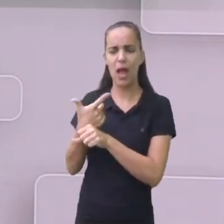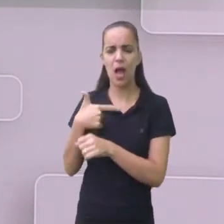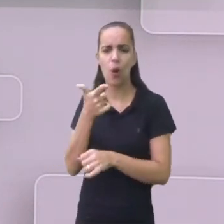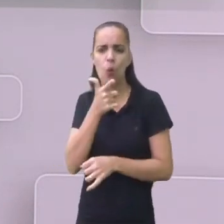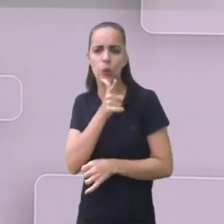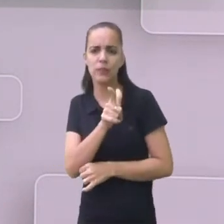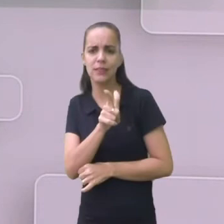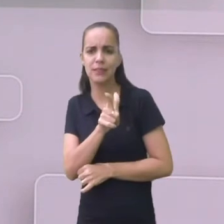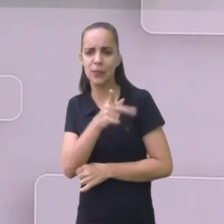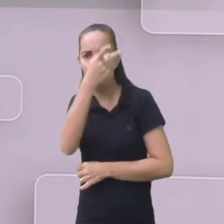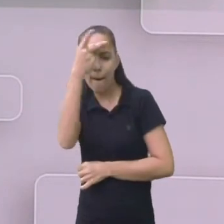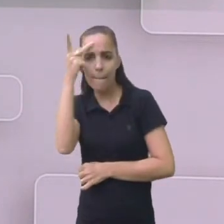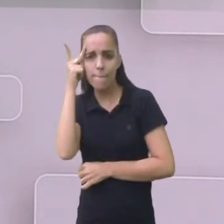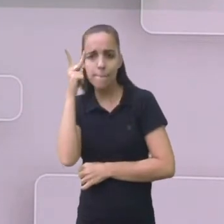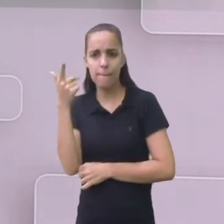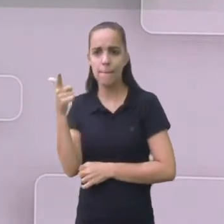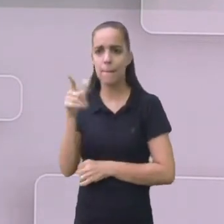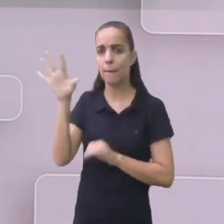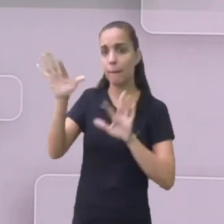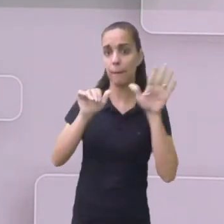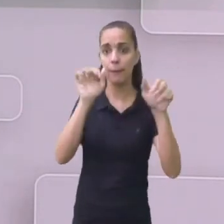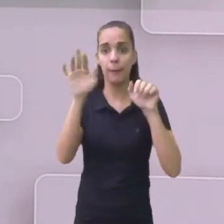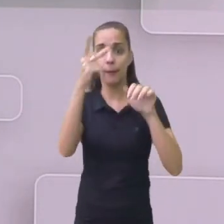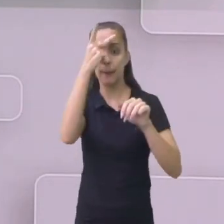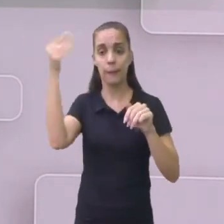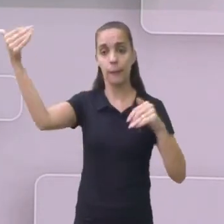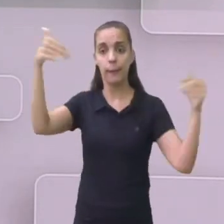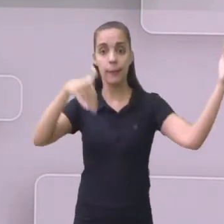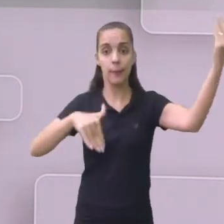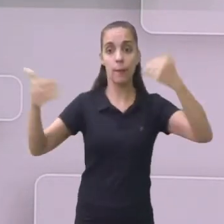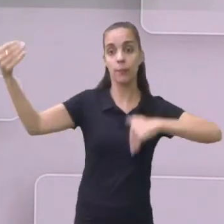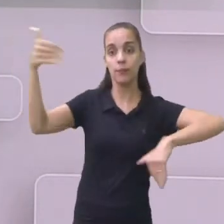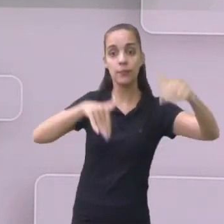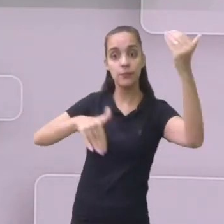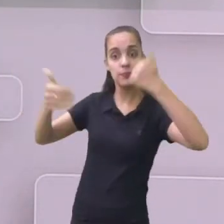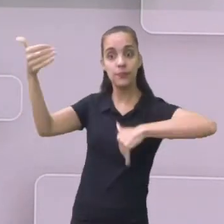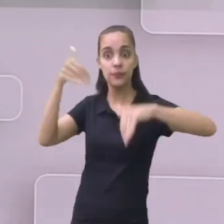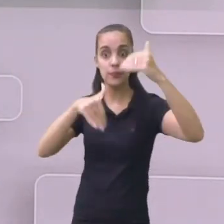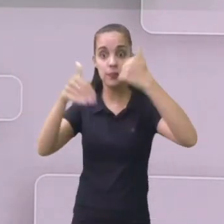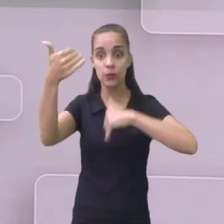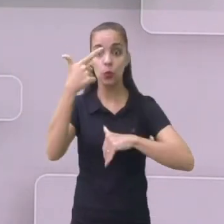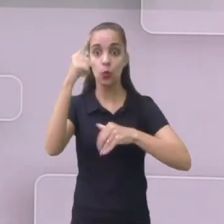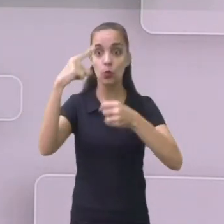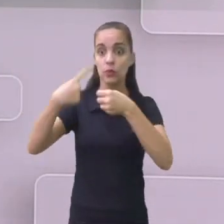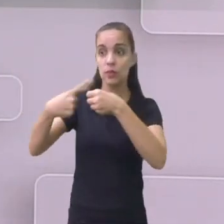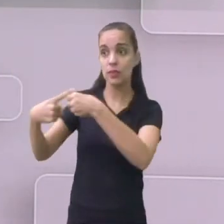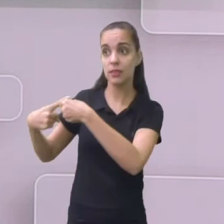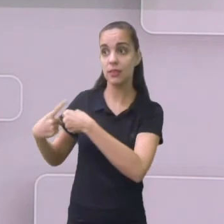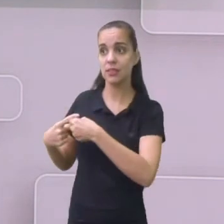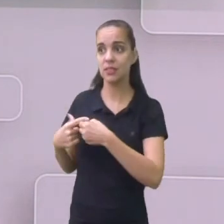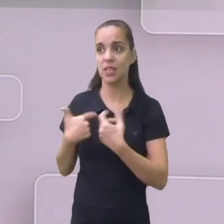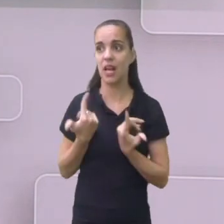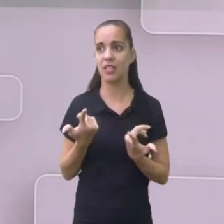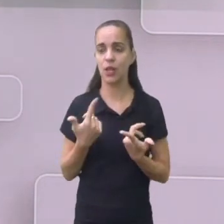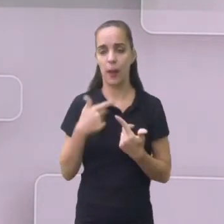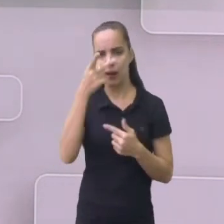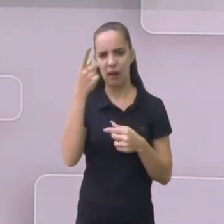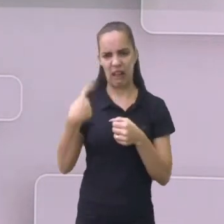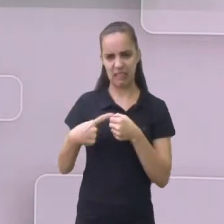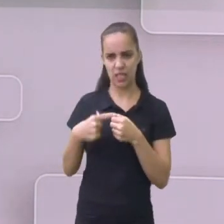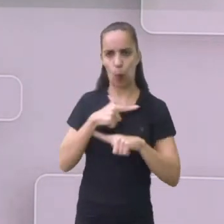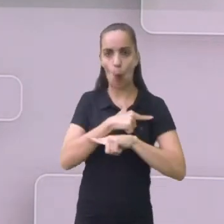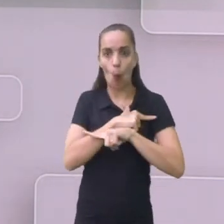uma enorme quantidade de trabalhadores. Pensem comigo, um lugar onde não tem nada, não tem nem